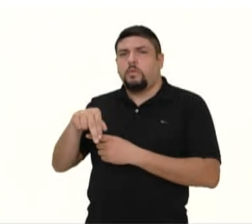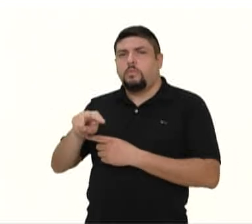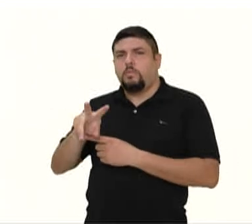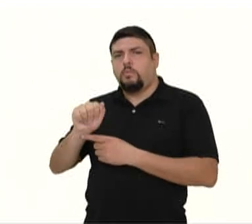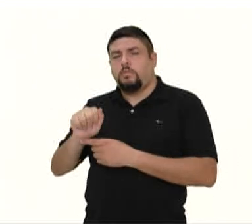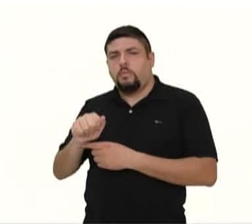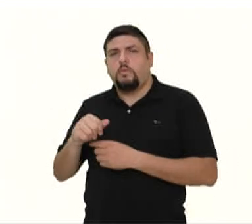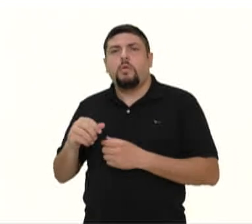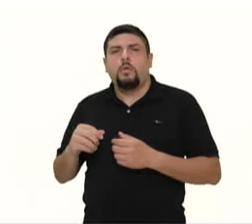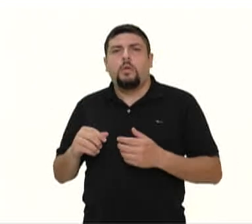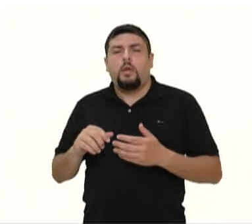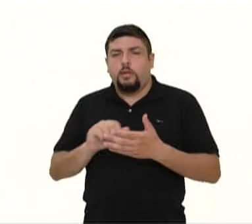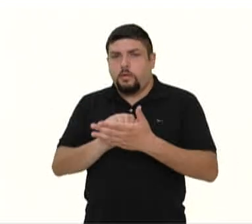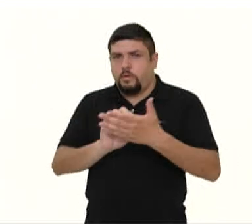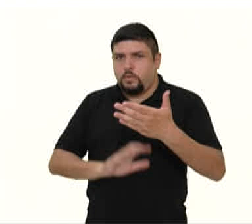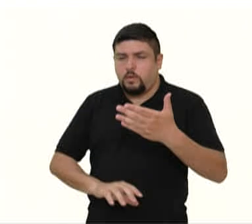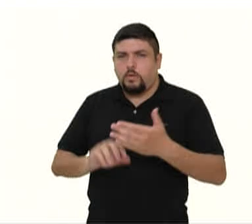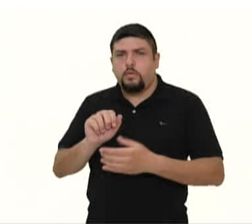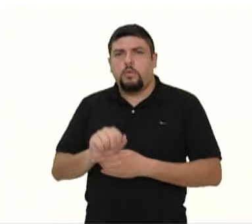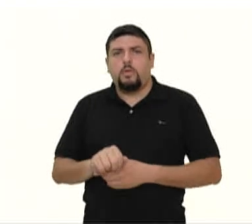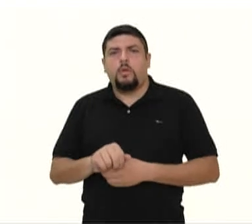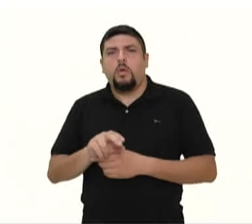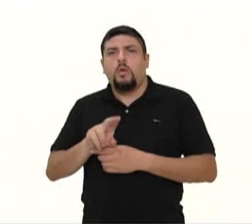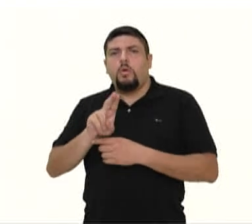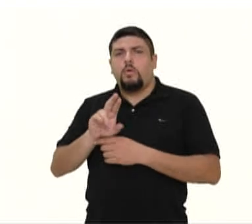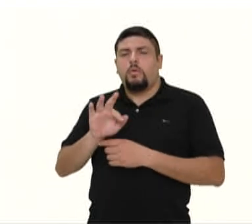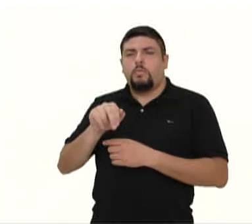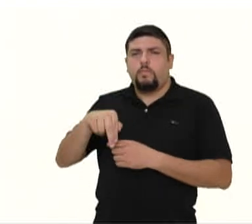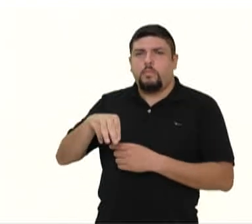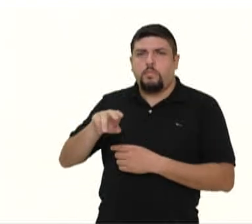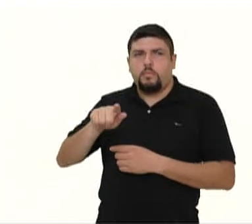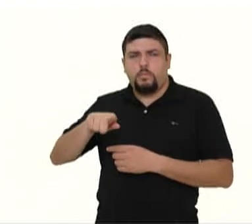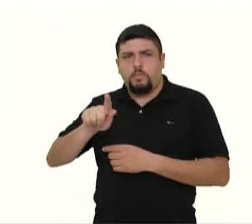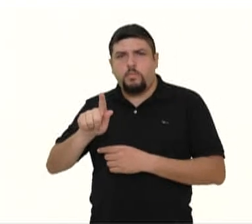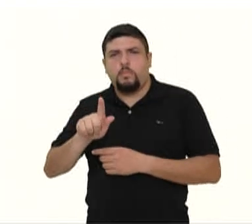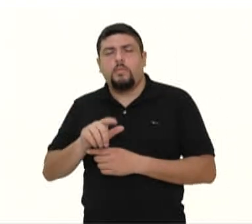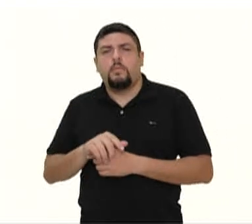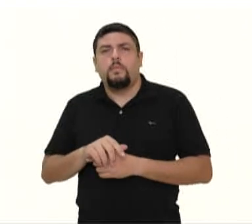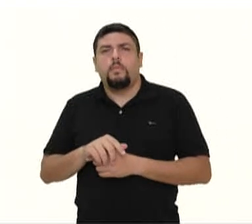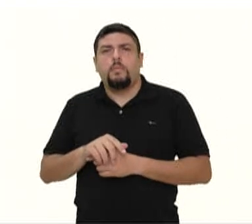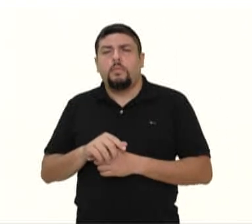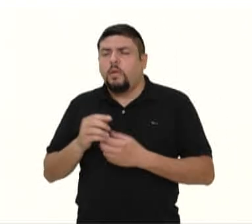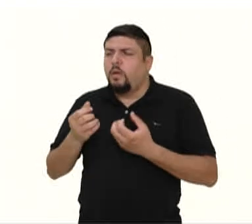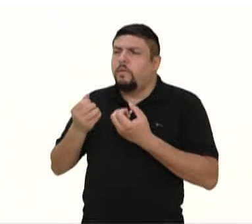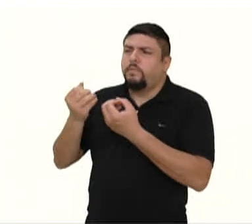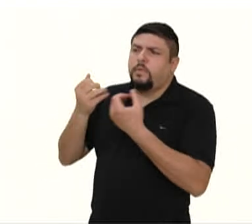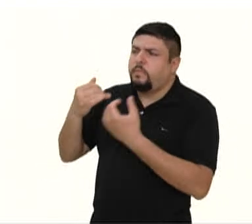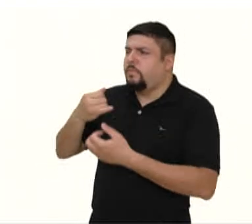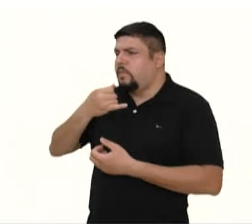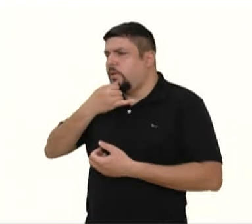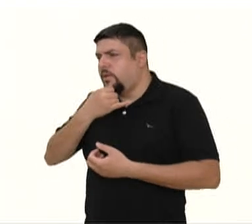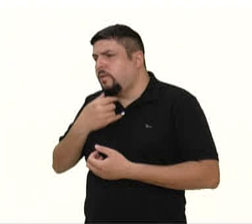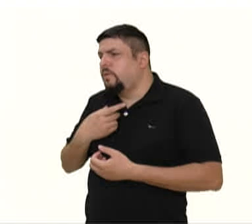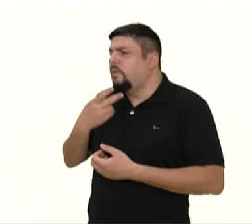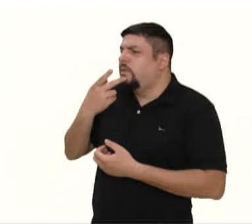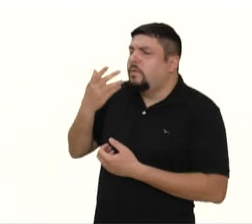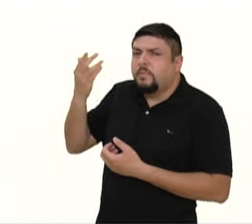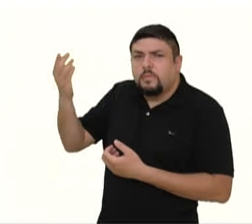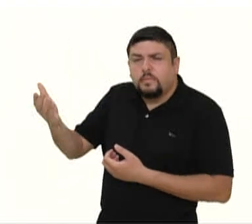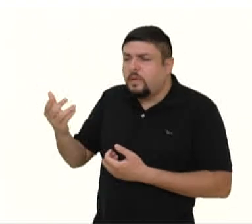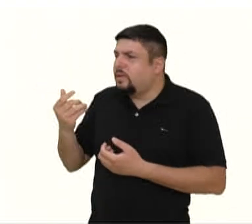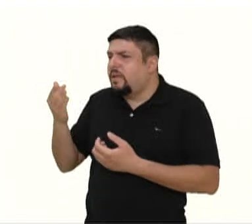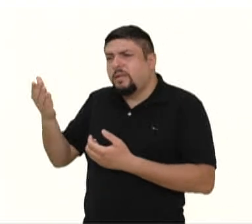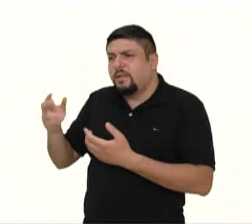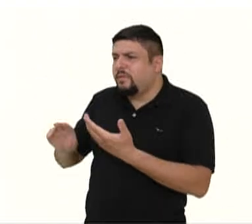atividade da Universidade Estadual de Minas Gerais. Diz assim: vai minha tristeza e diz a ela que sem ela não pode ser. Diz-lhe